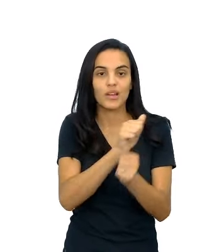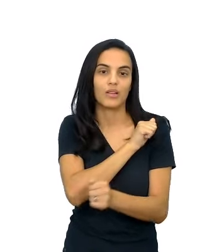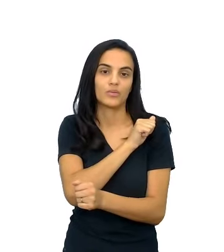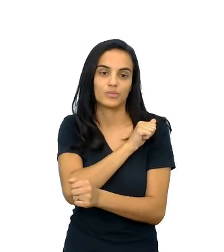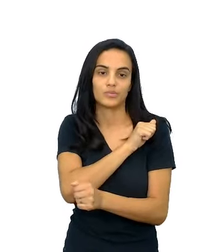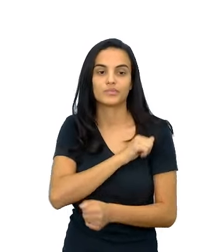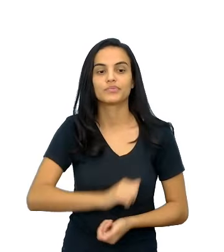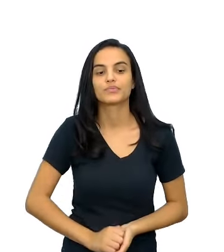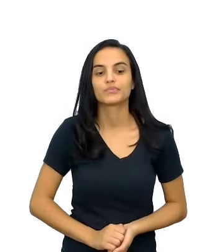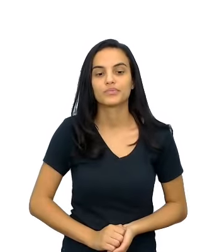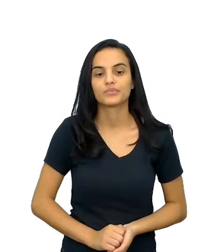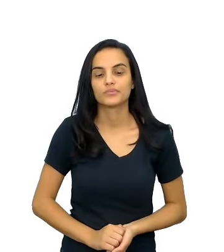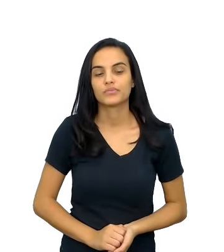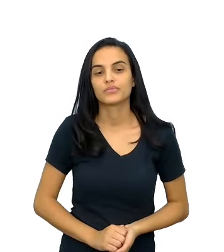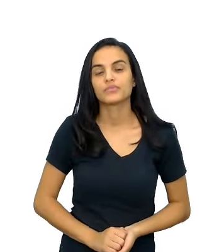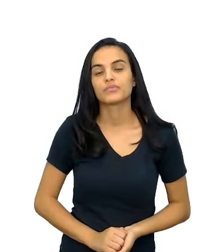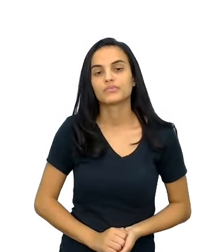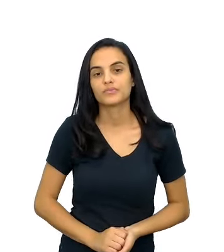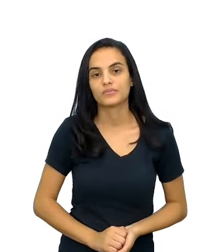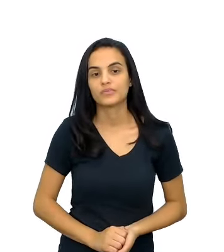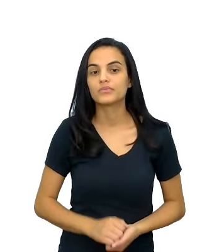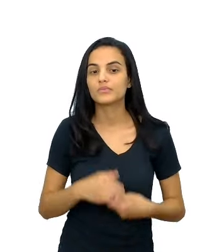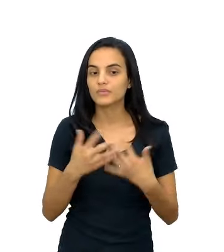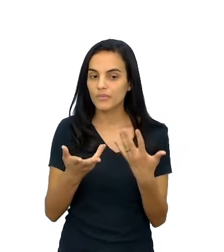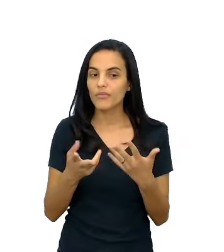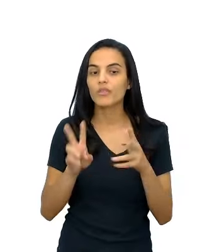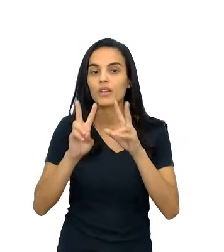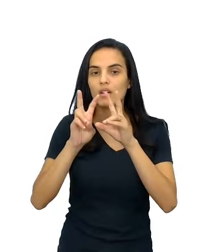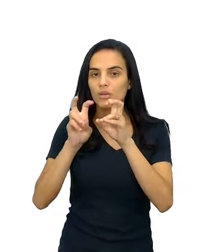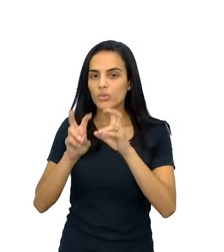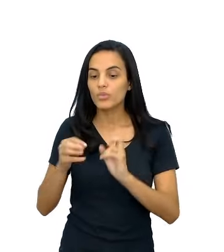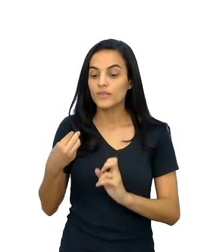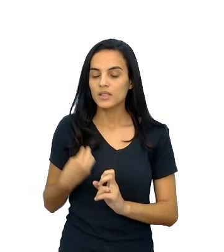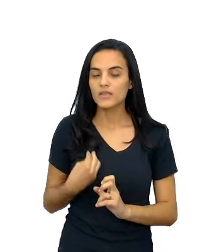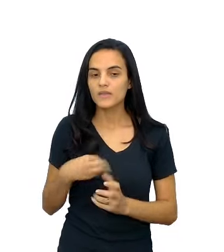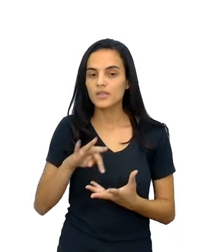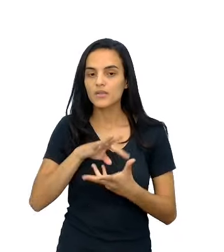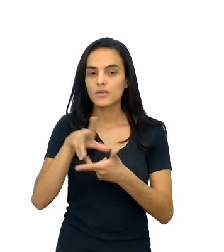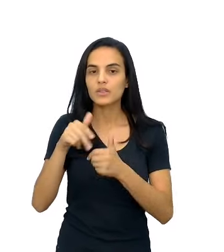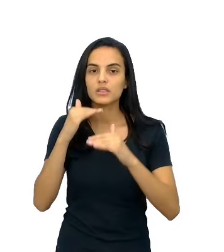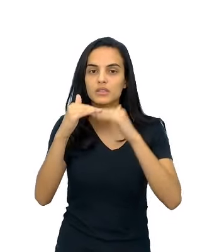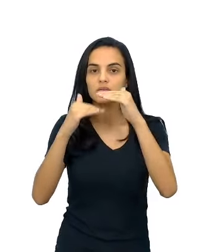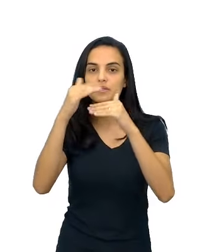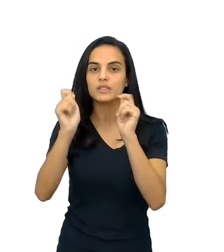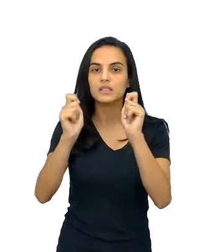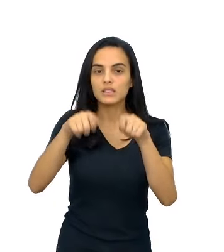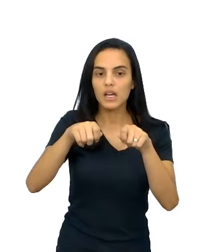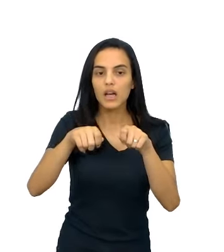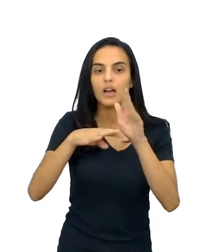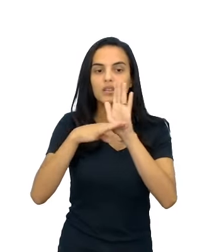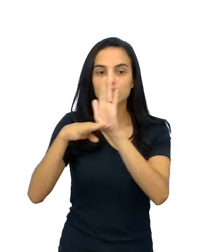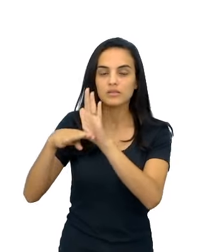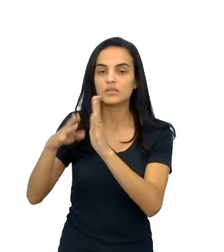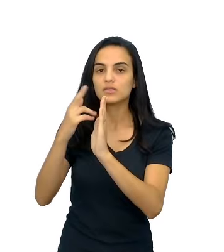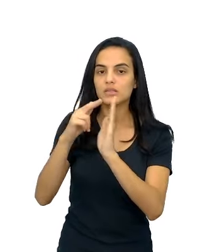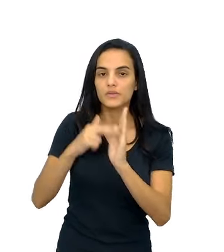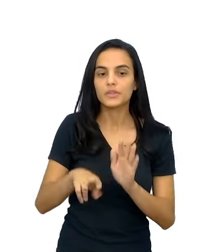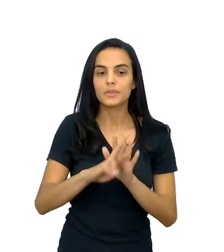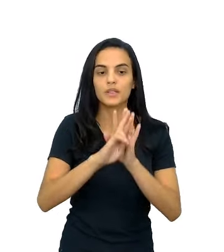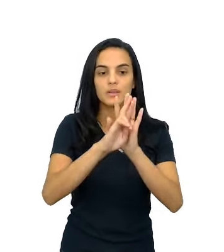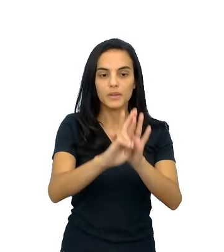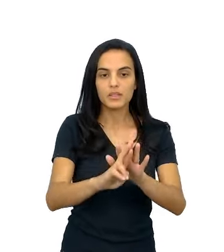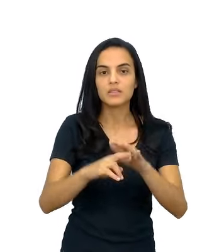Então, ela deve propiciar aos estudantes a compreensão do mundo em que vive, e desenvolver a capacidade de descrever,